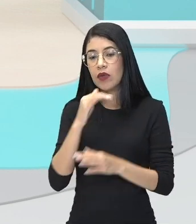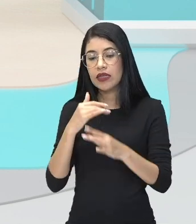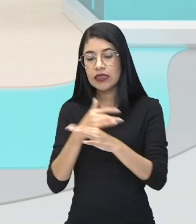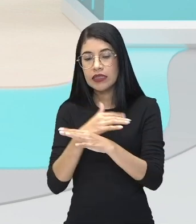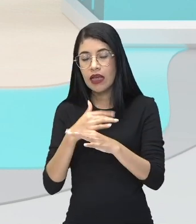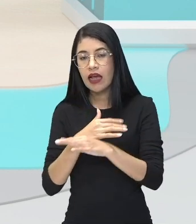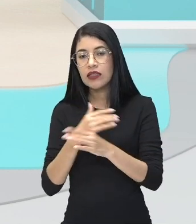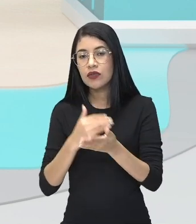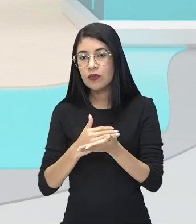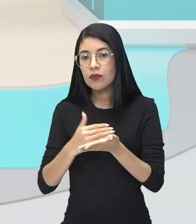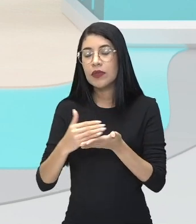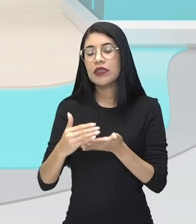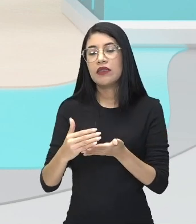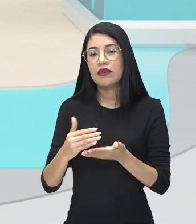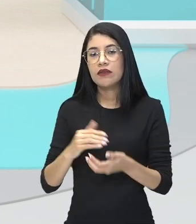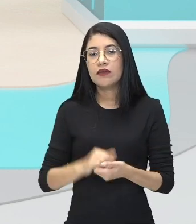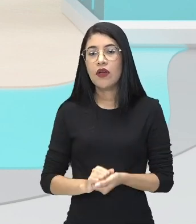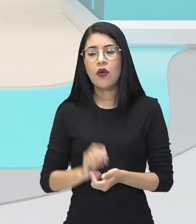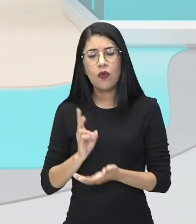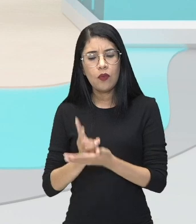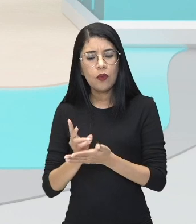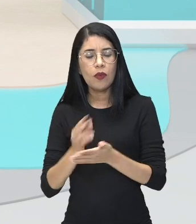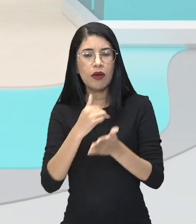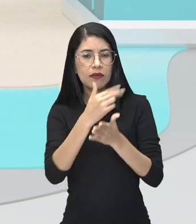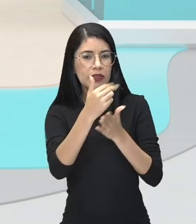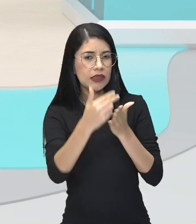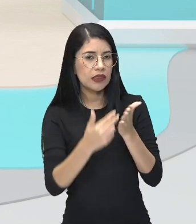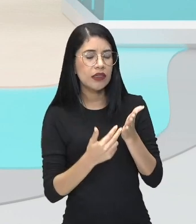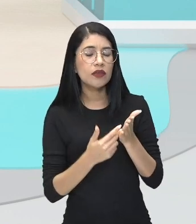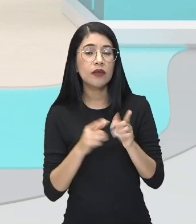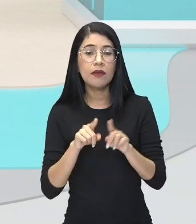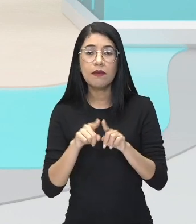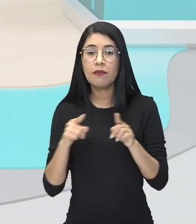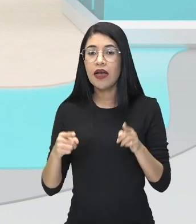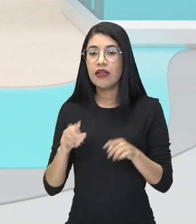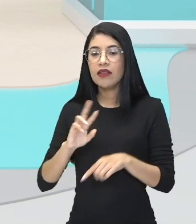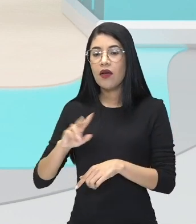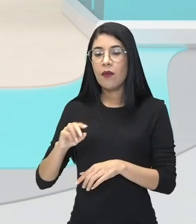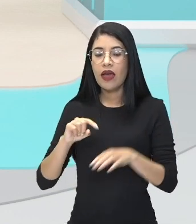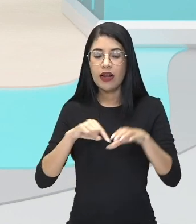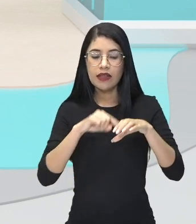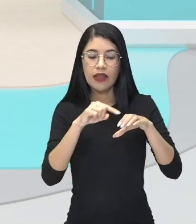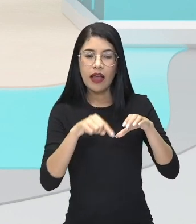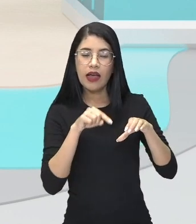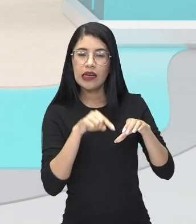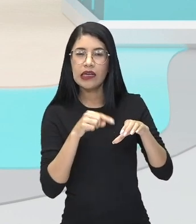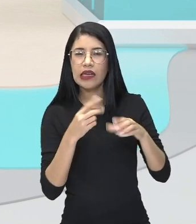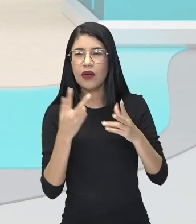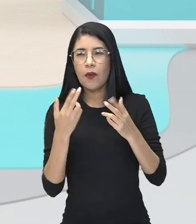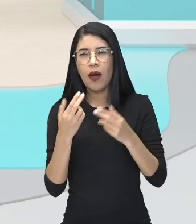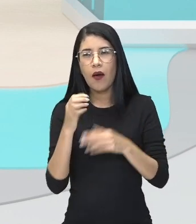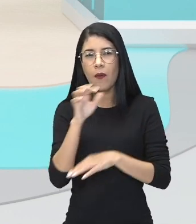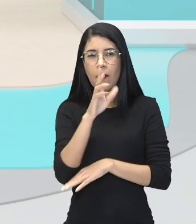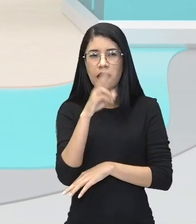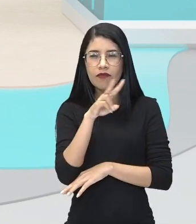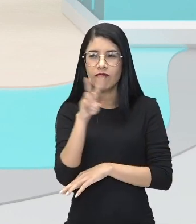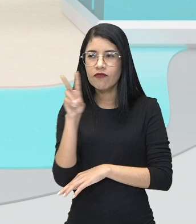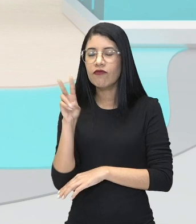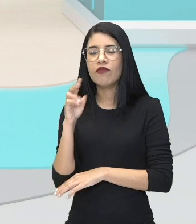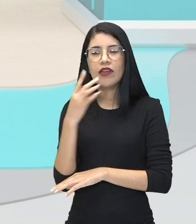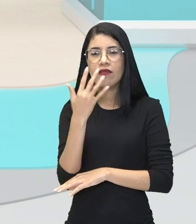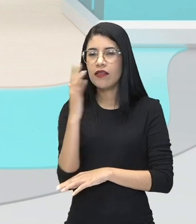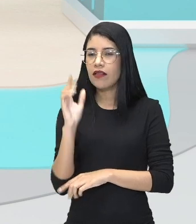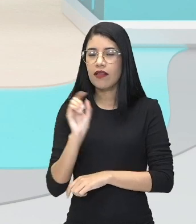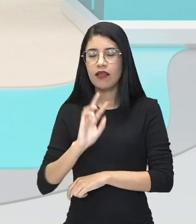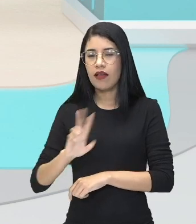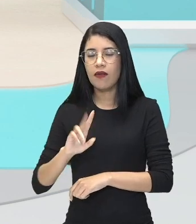cidades. Ele continuava pintando? Continuava, mas ele não pintava mais de forma naturalista. Ele não precisava mais